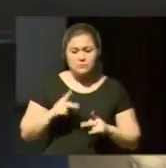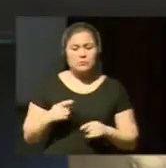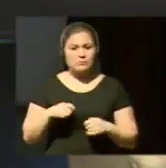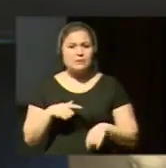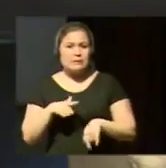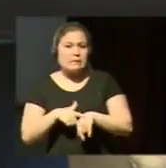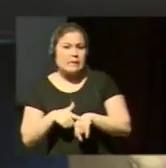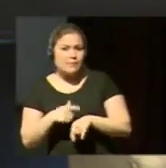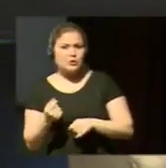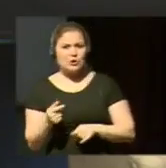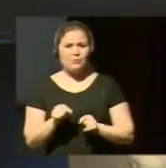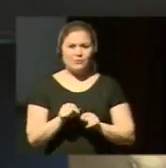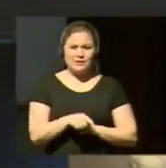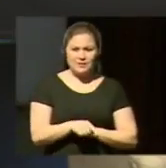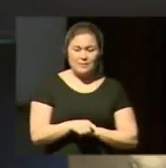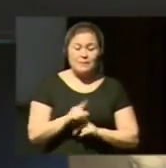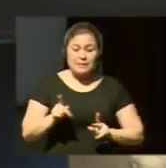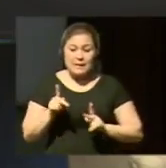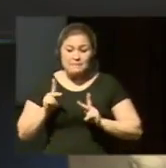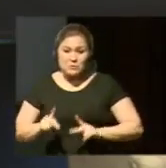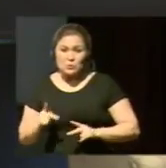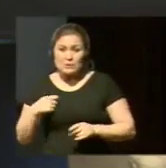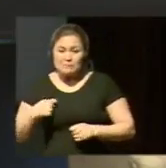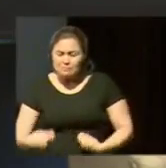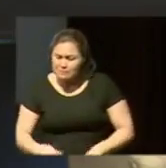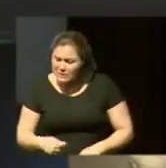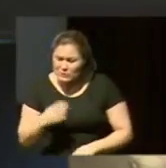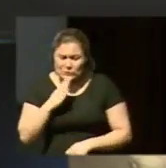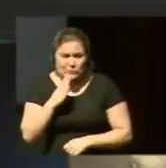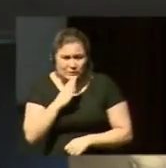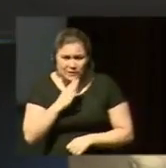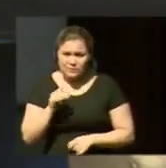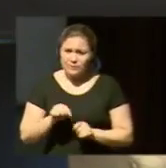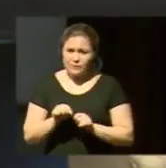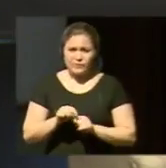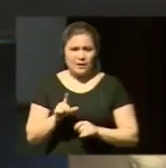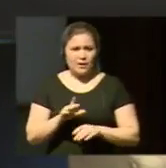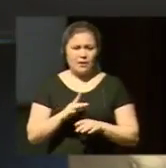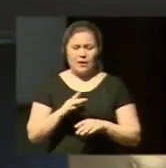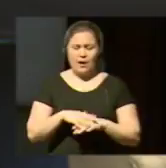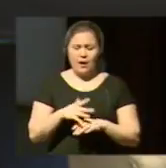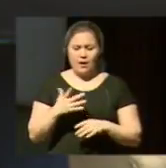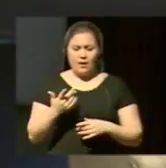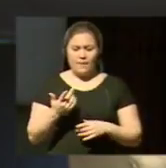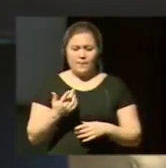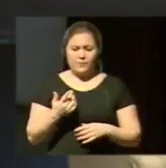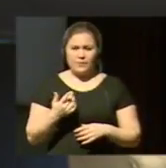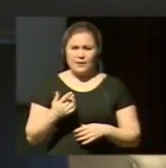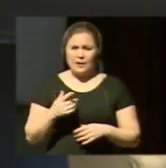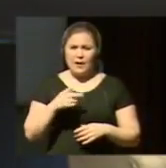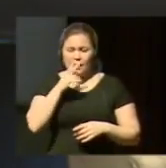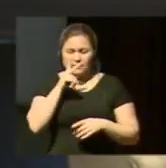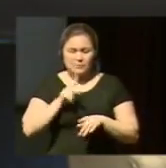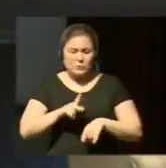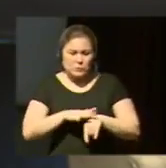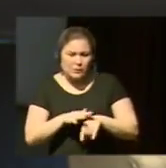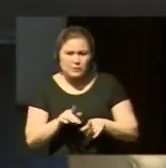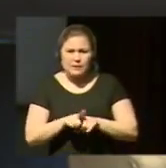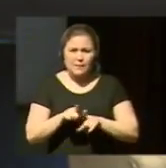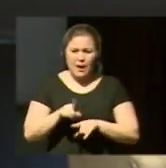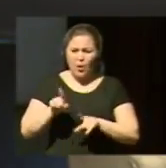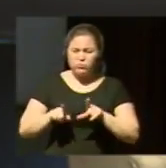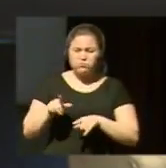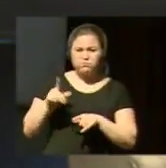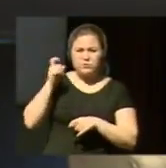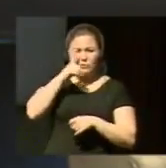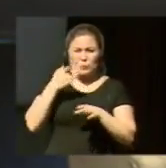tem tempo e dinheiro para fazer isso, mas as pessoas que precisariam disso urgentemente, as pessoas solitárias, as doenças, doentes, as vulneráveis, elas não visitam